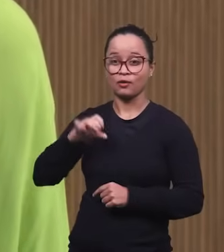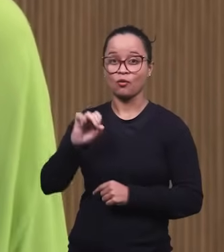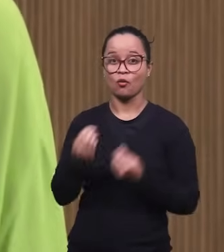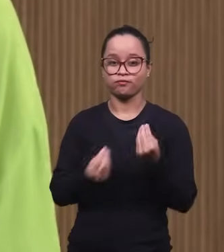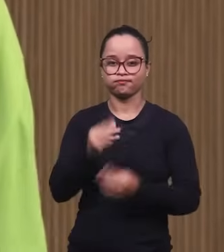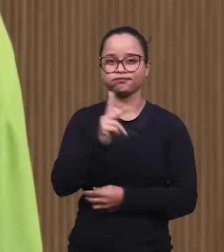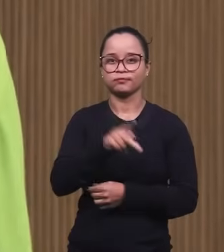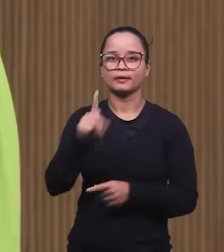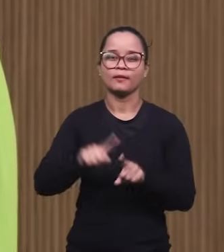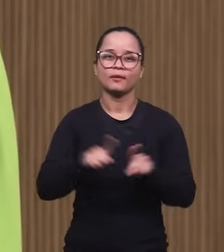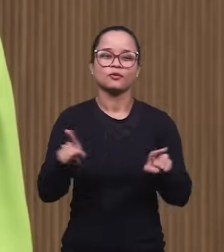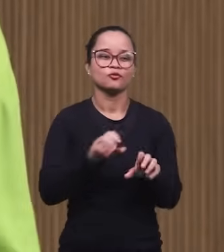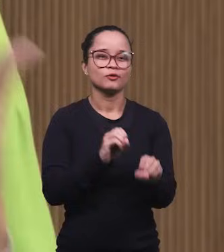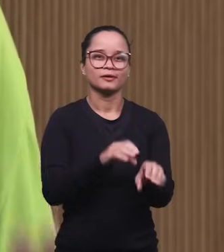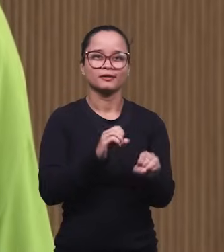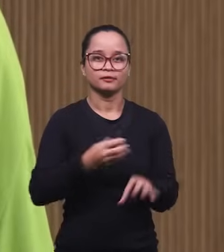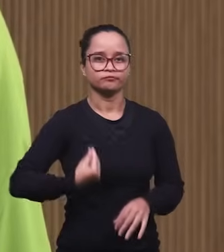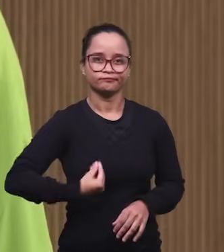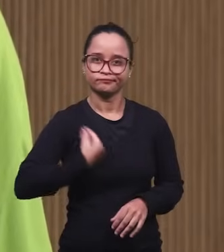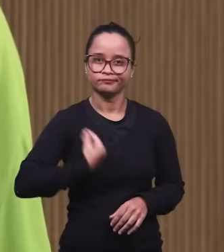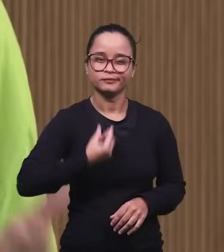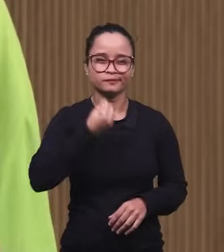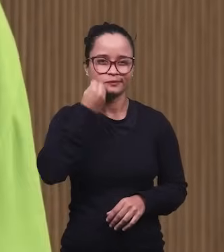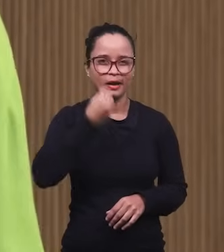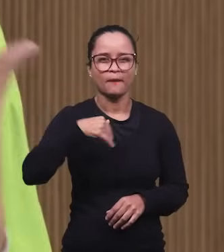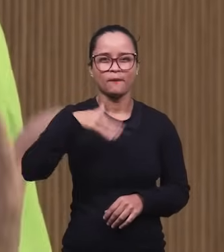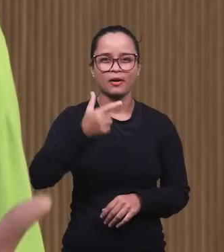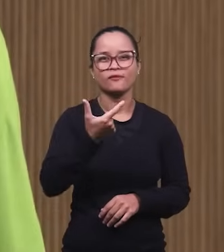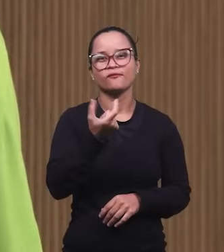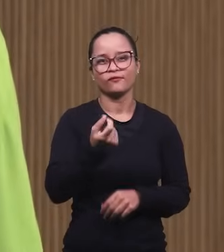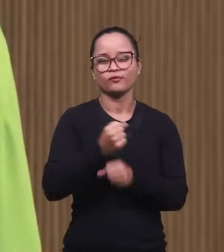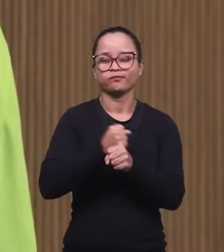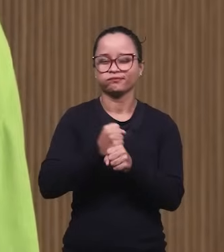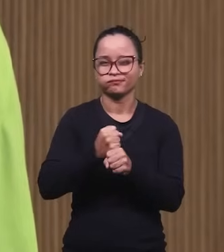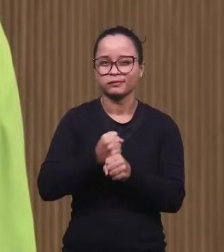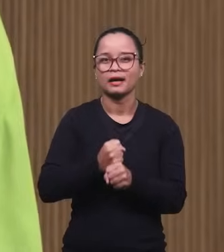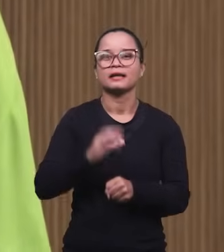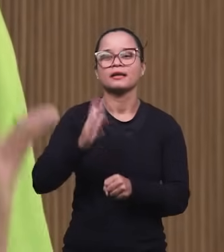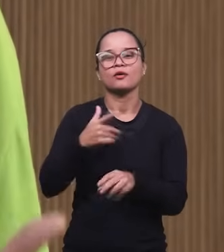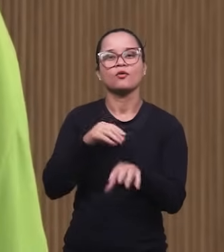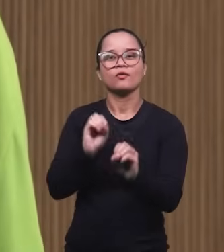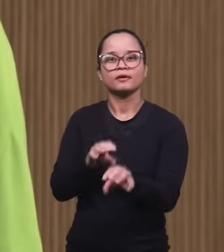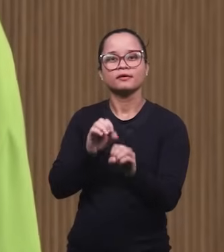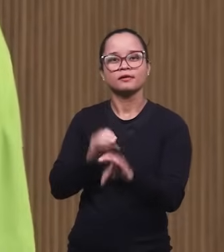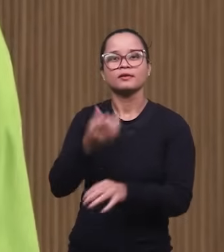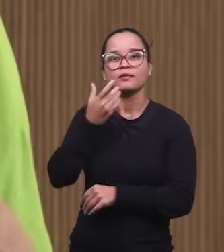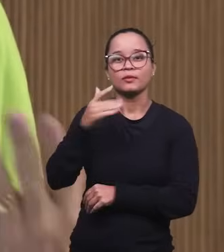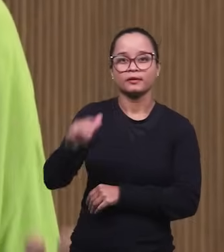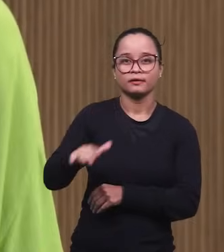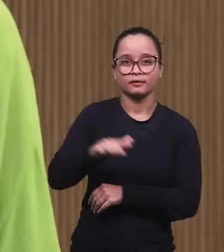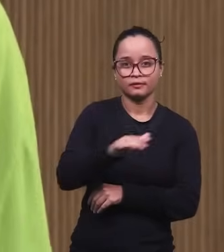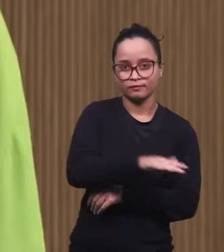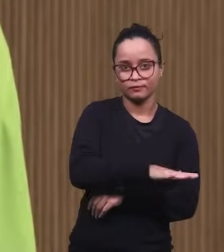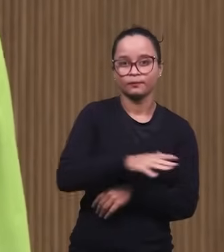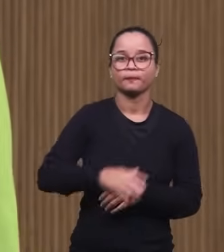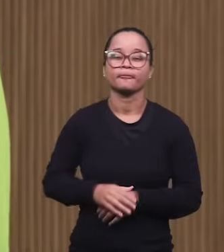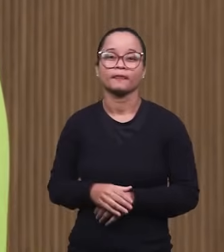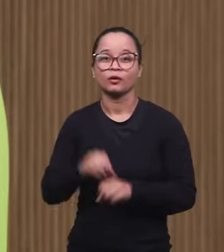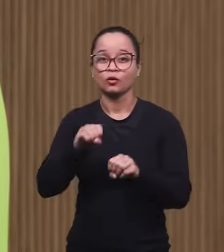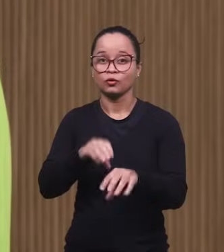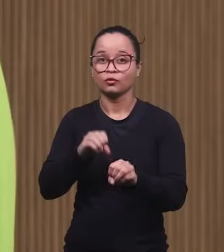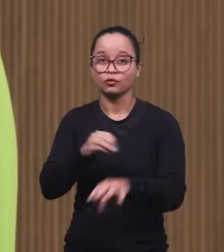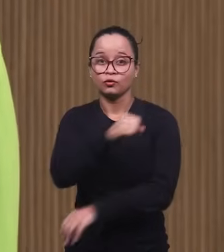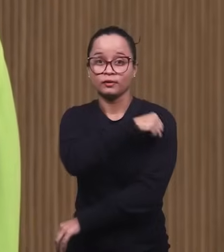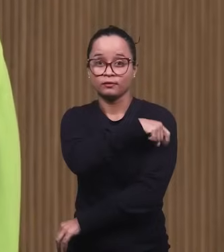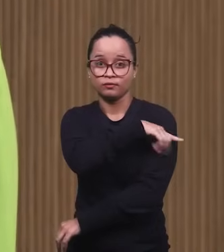como professora, mas a educação é a minha vida. Há mais de 20 anos eu estou lecionando para crianças da educação infantil, do